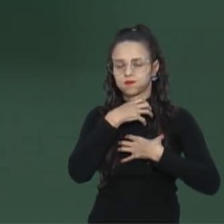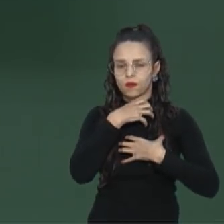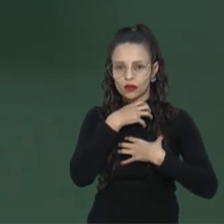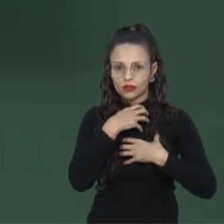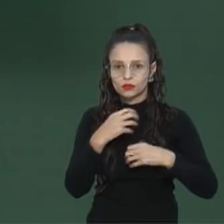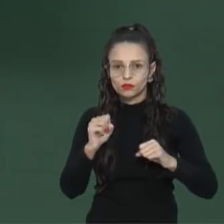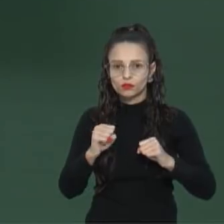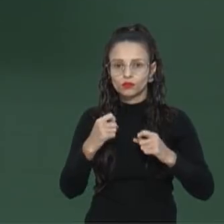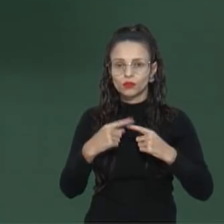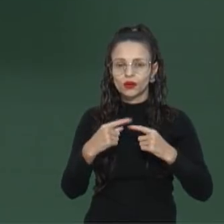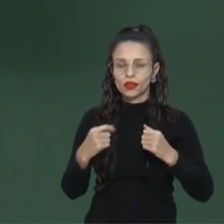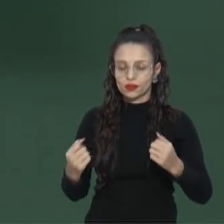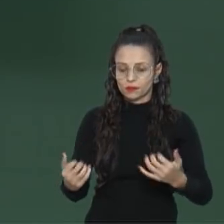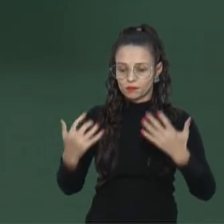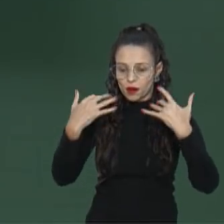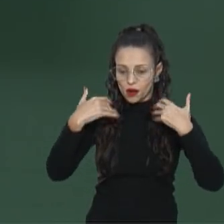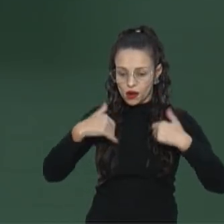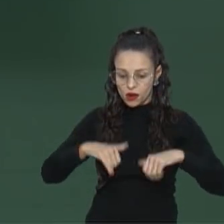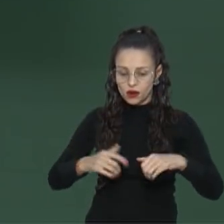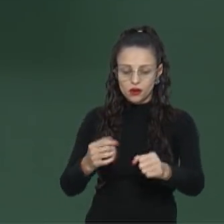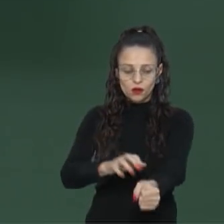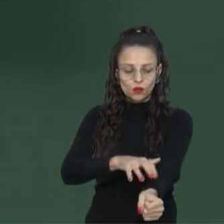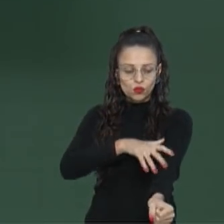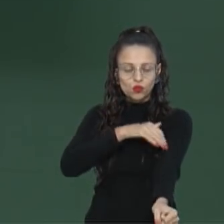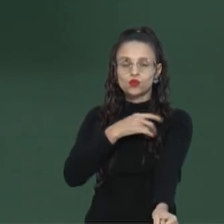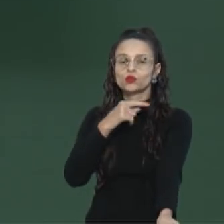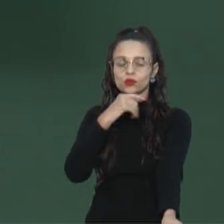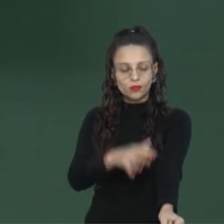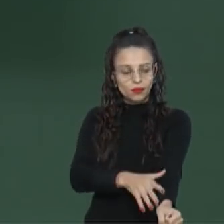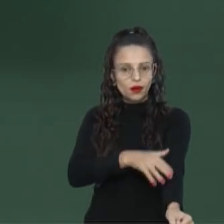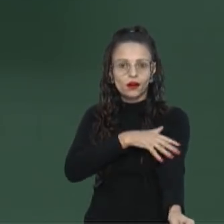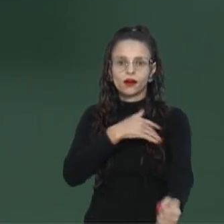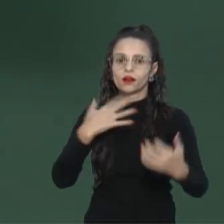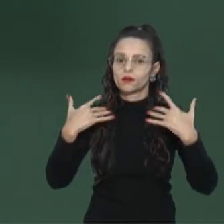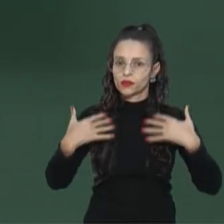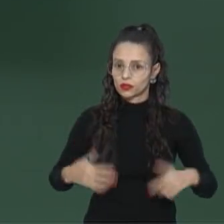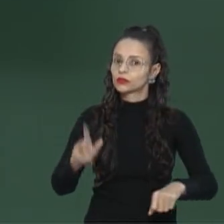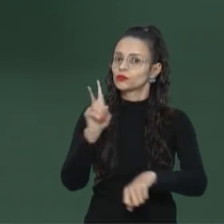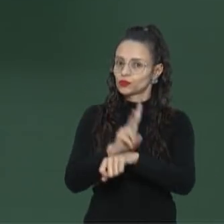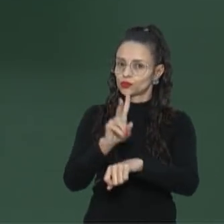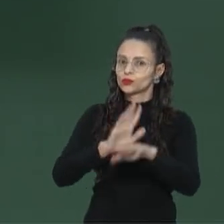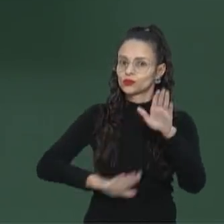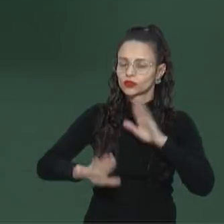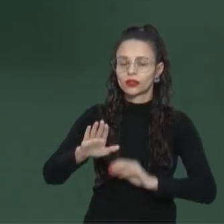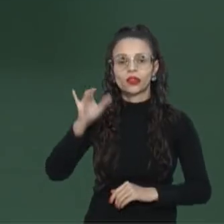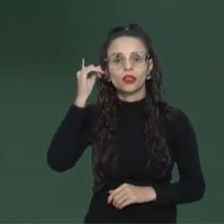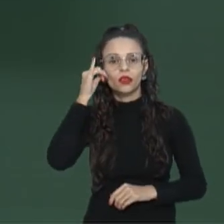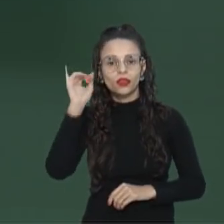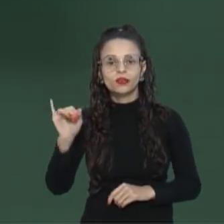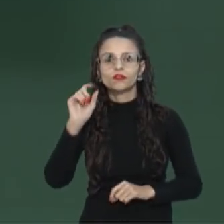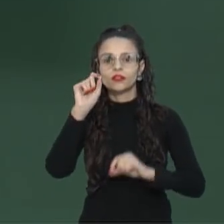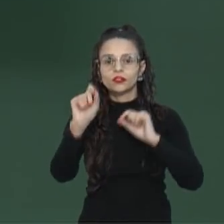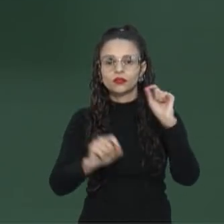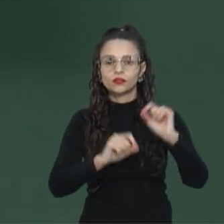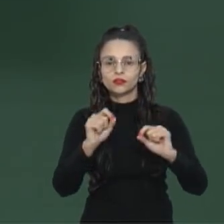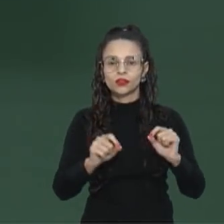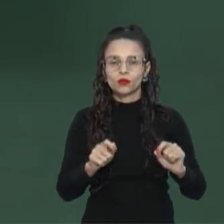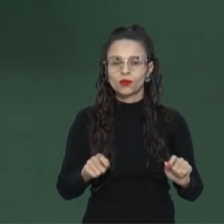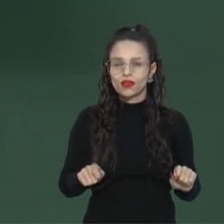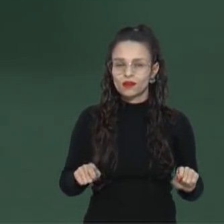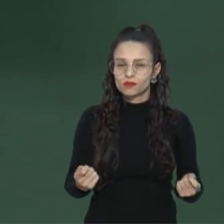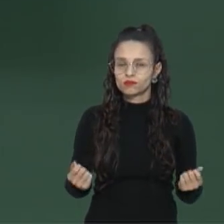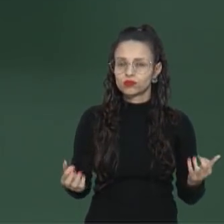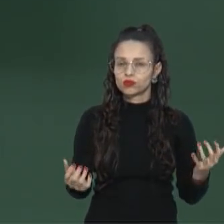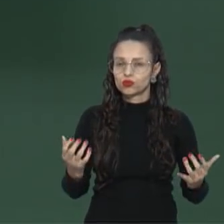ele se liga nos glóbulos vermelhos e impede o transporte de oxigênio. Muito cuidado, evitar queimadores acesos